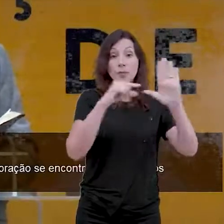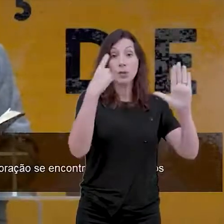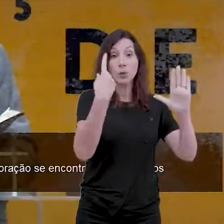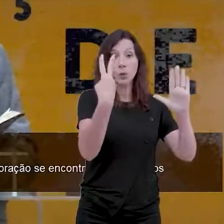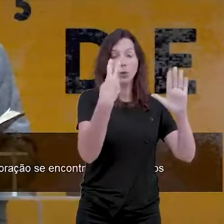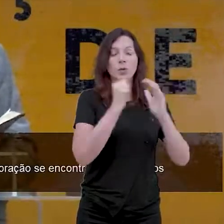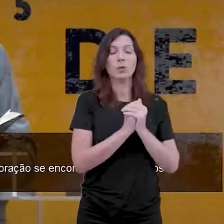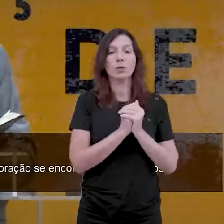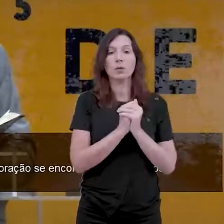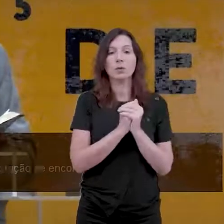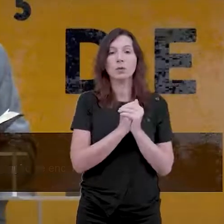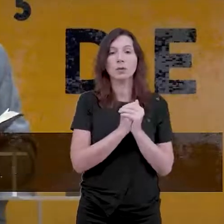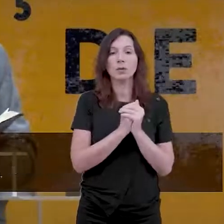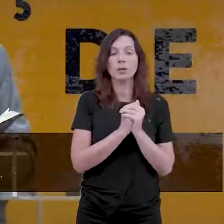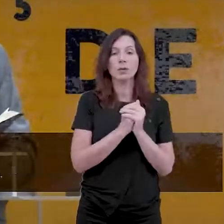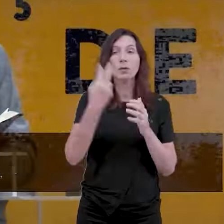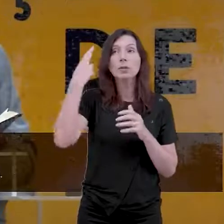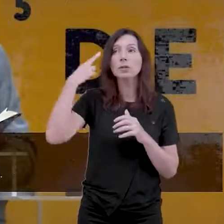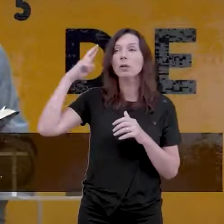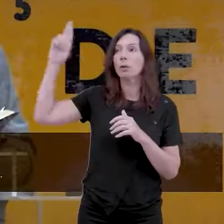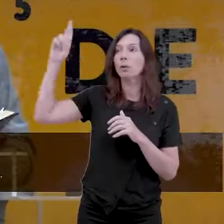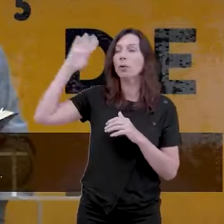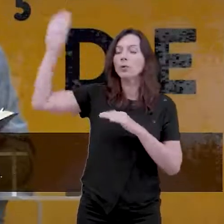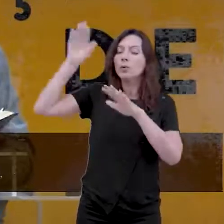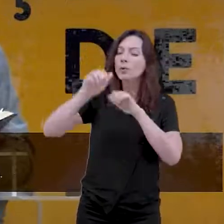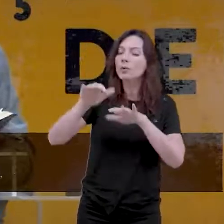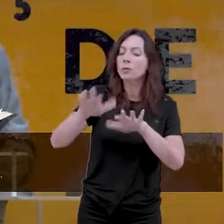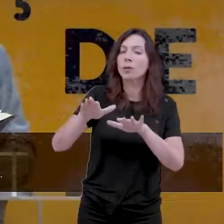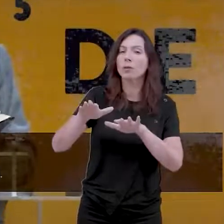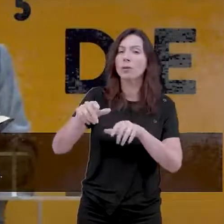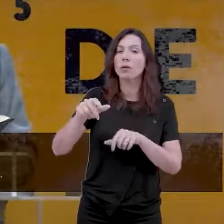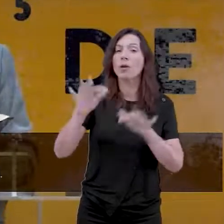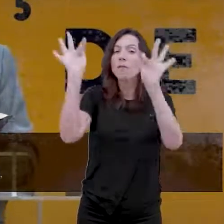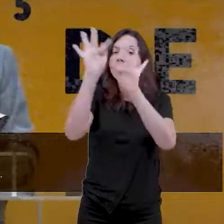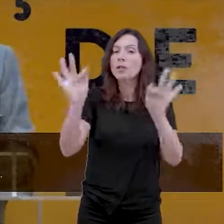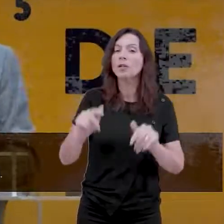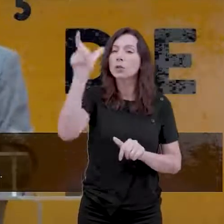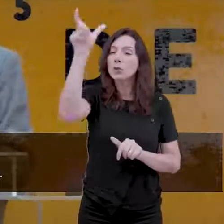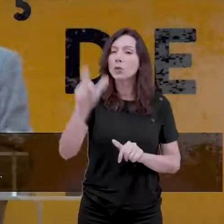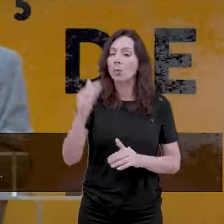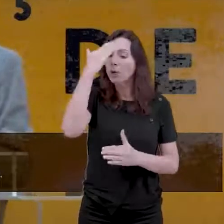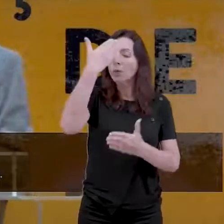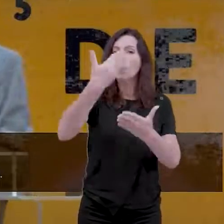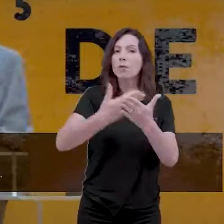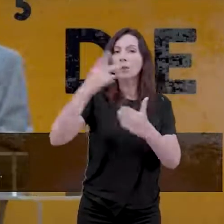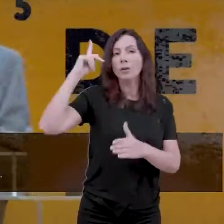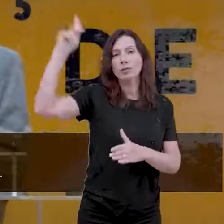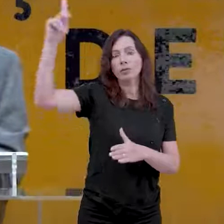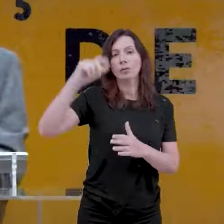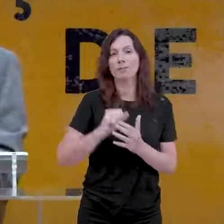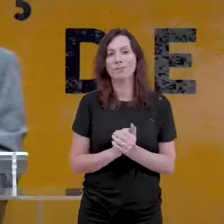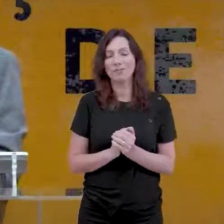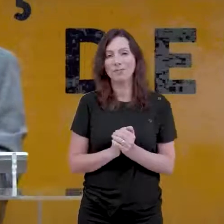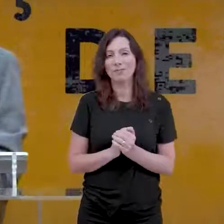12? Ó Senhor dos exércitos, feliz o homem que em ti confia. O